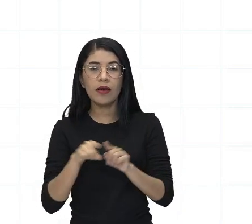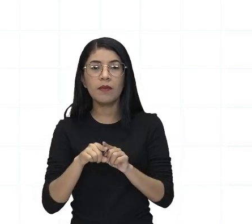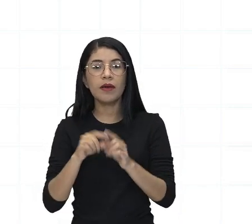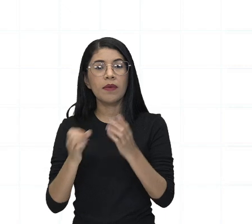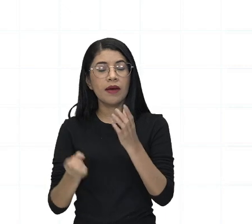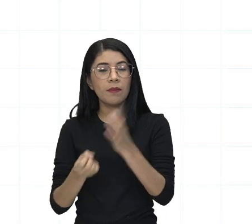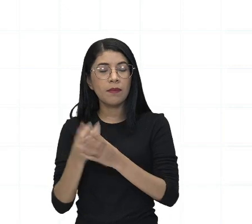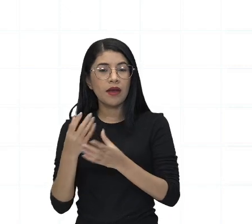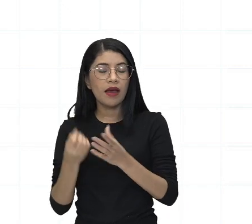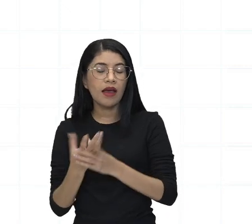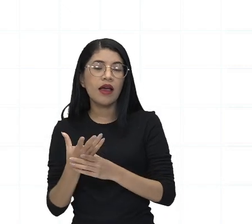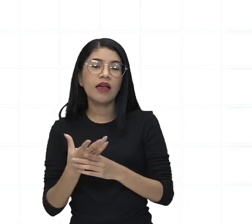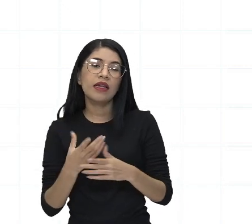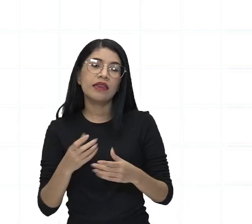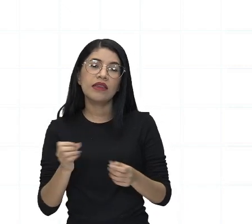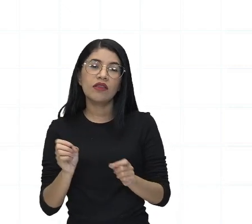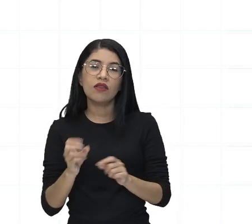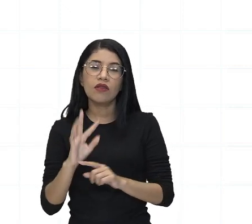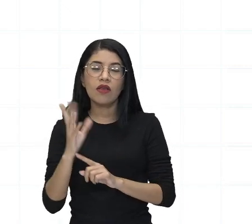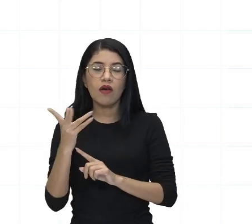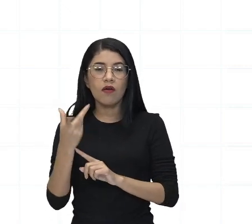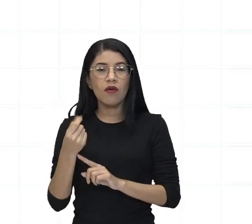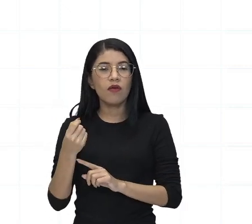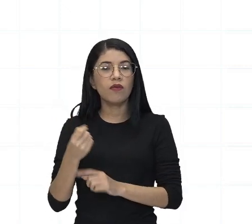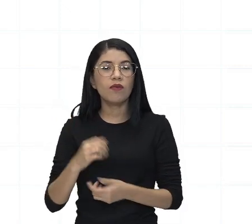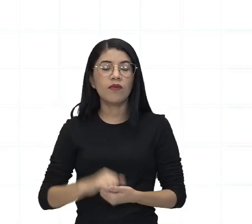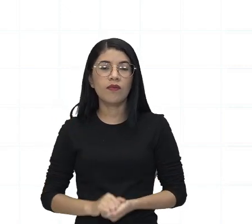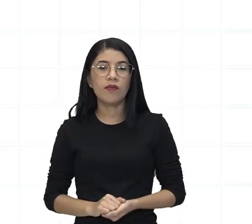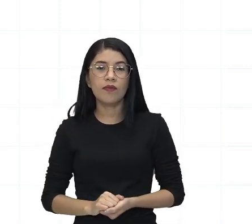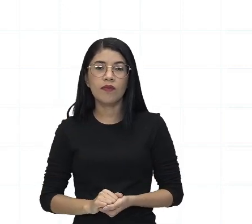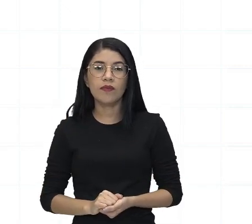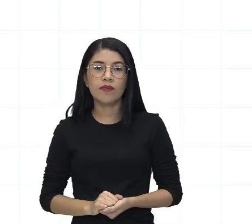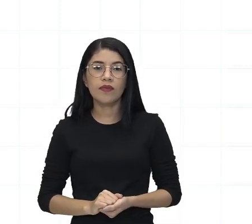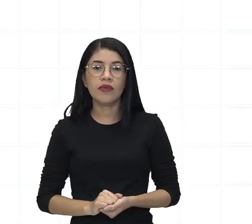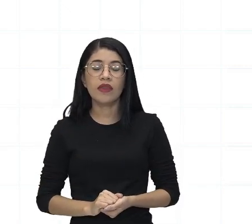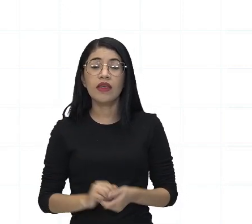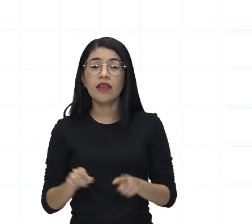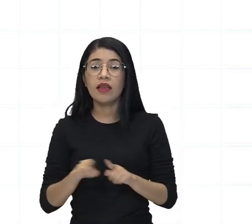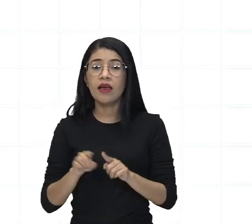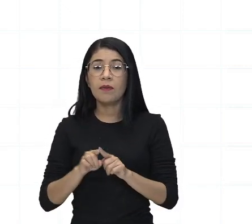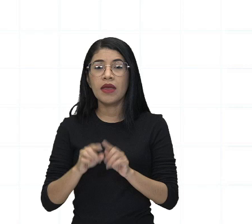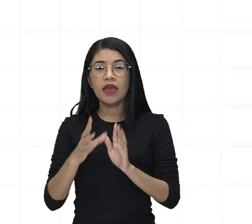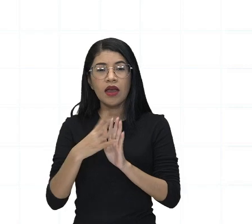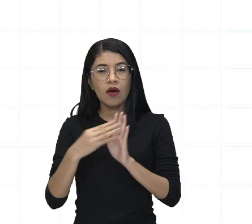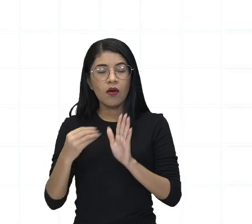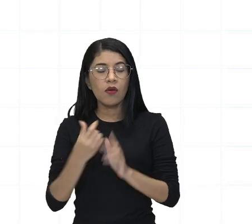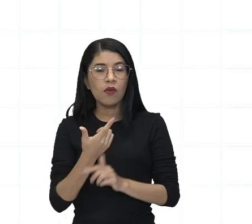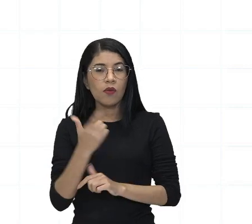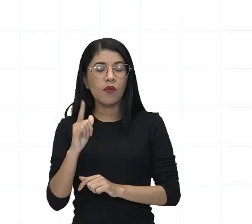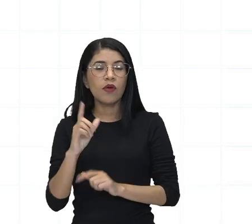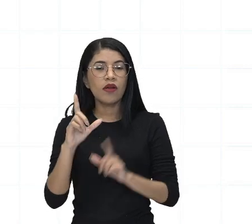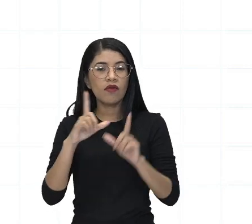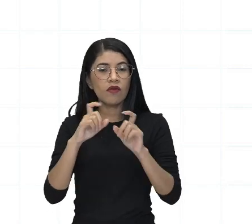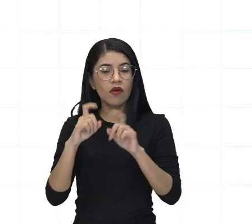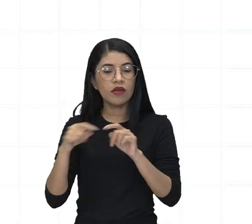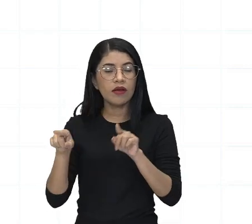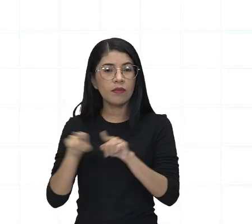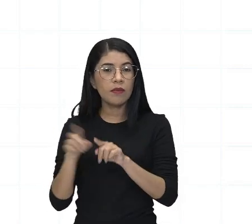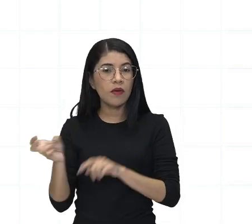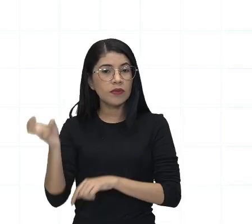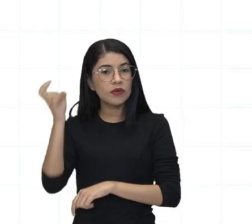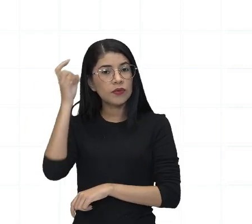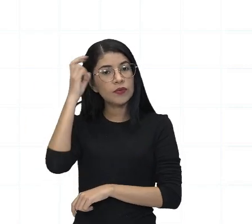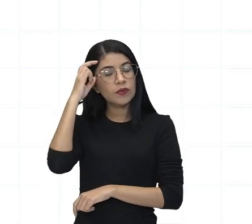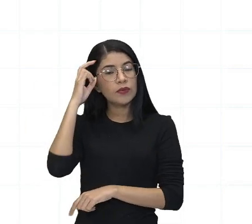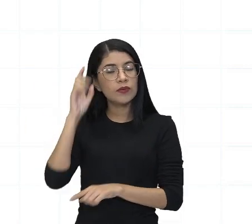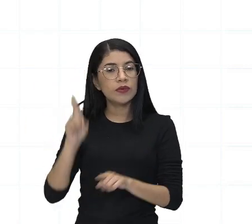de arte compostas de maneira única. Ele recriou fotografias de ícones culturais, como vocês